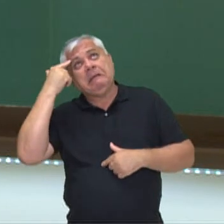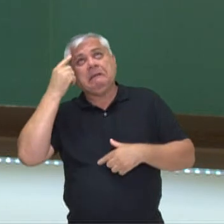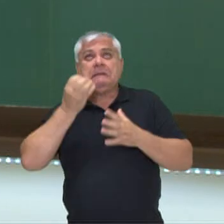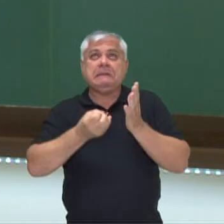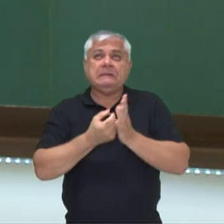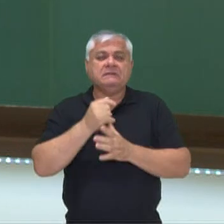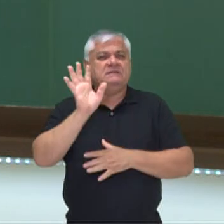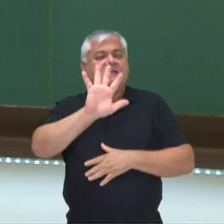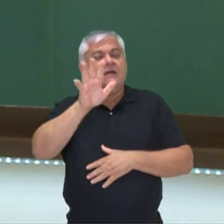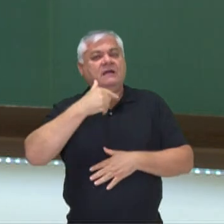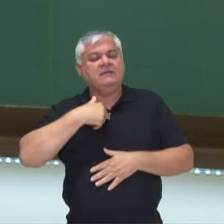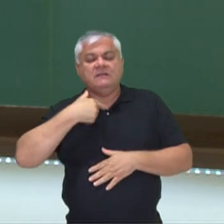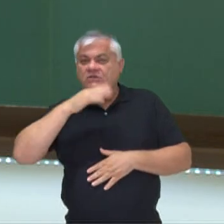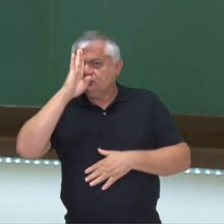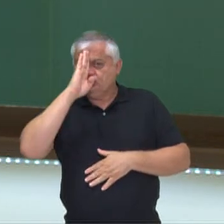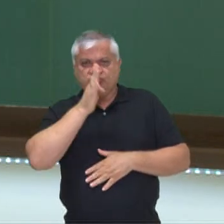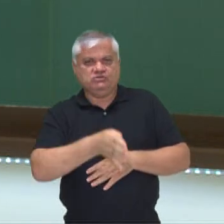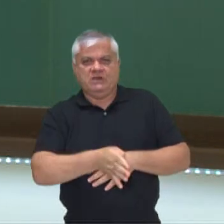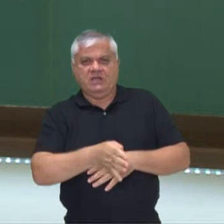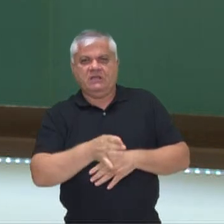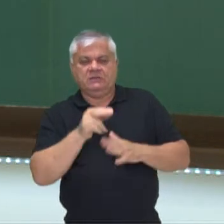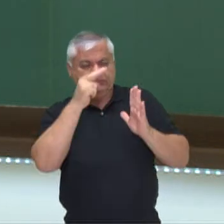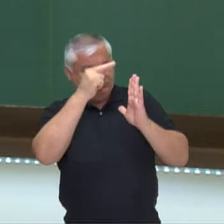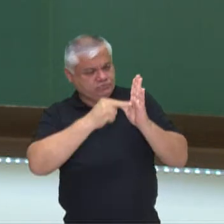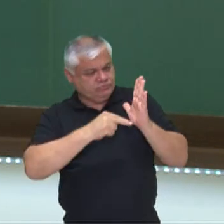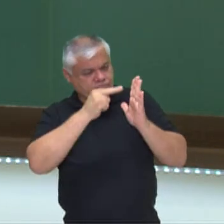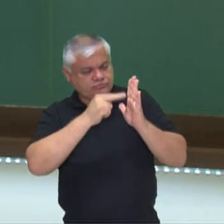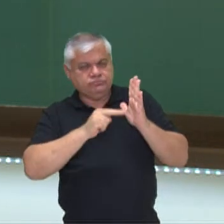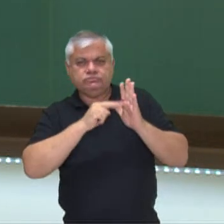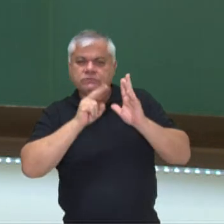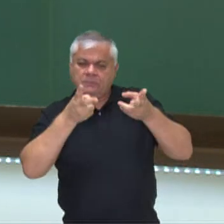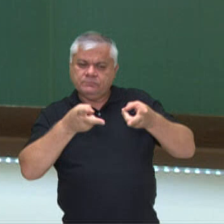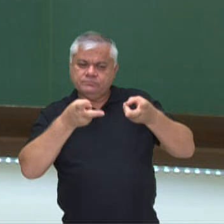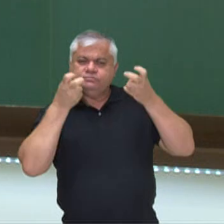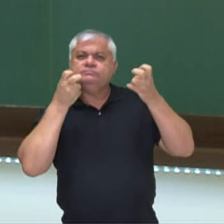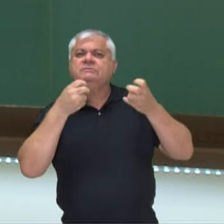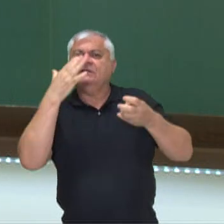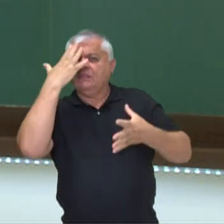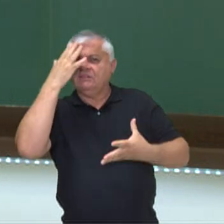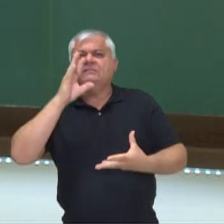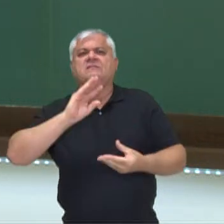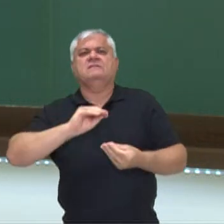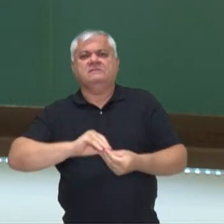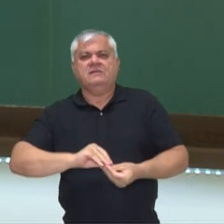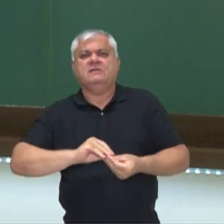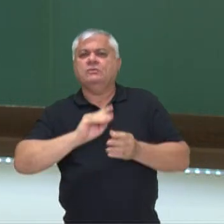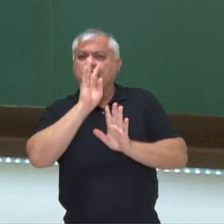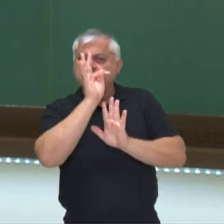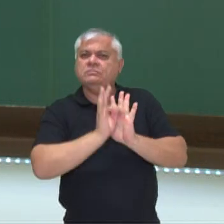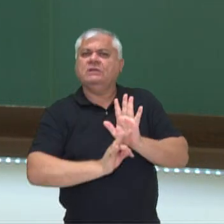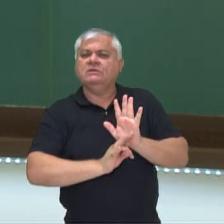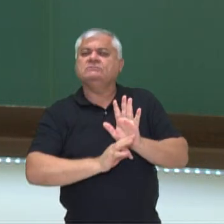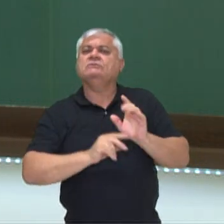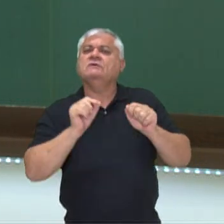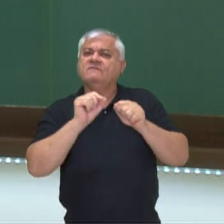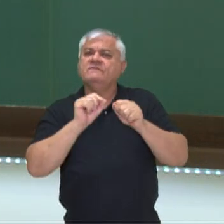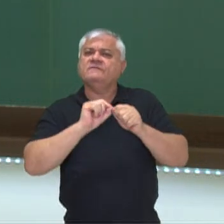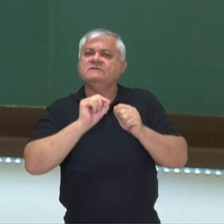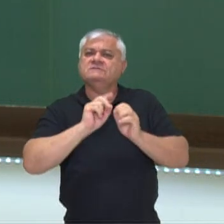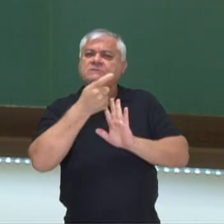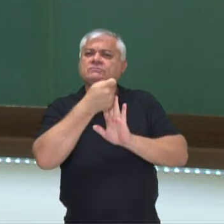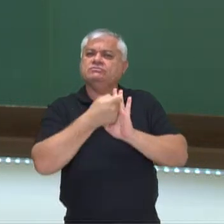professor. Você tem que mostrar que você é bom em ler, em compreender um texto e fazer uma